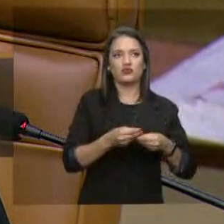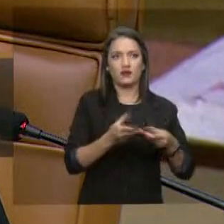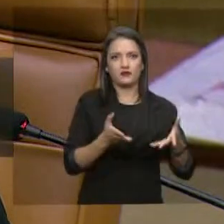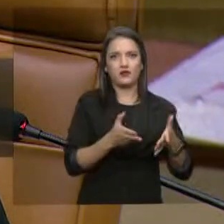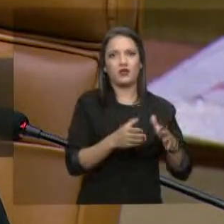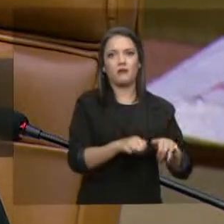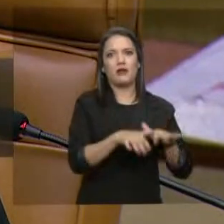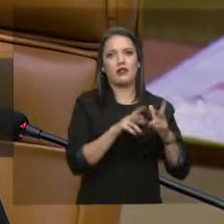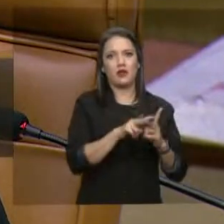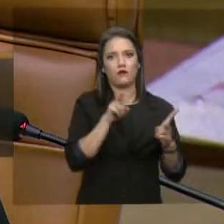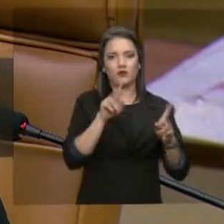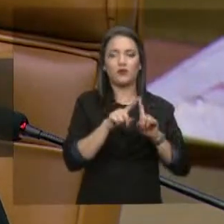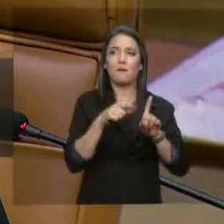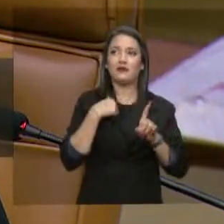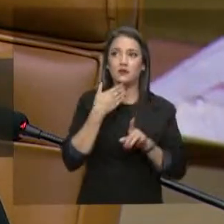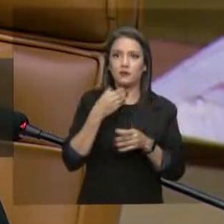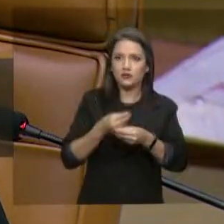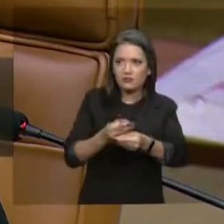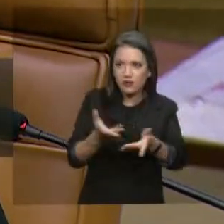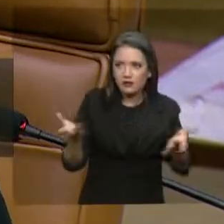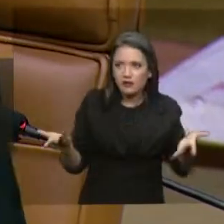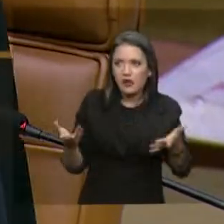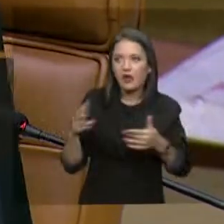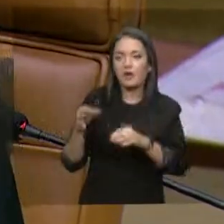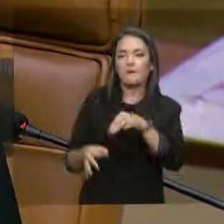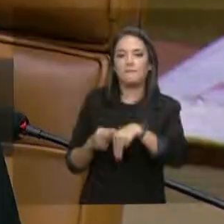virtual, transcrevo